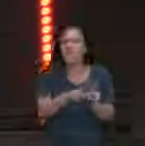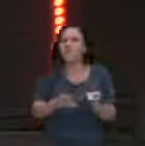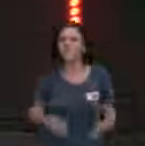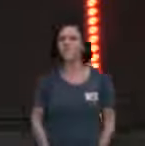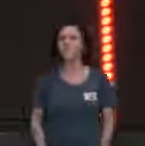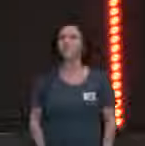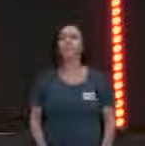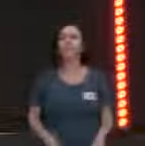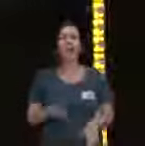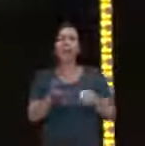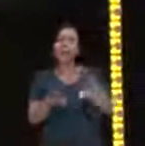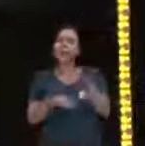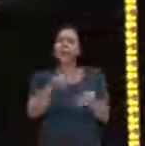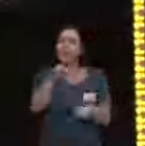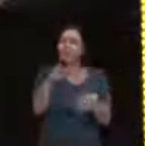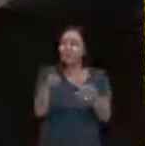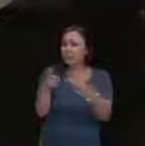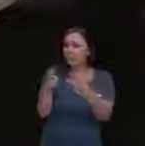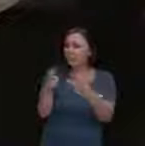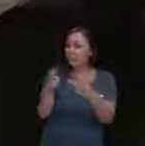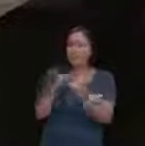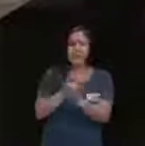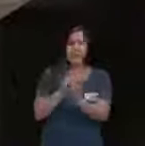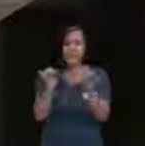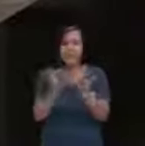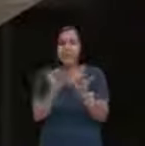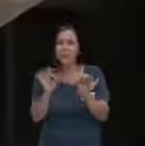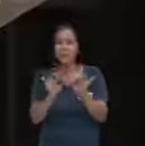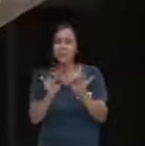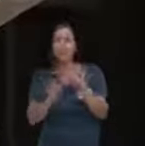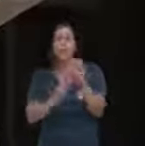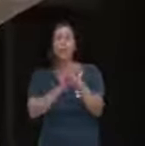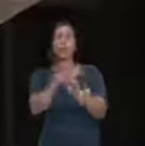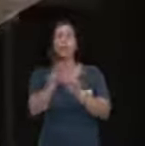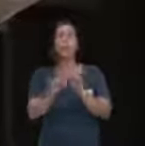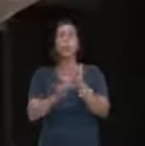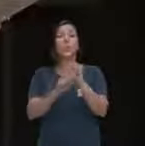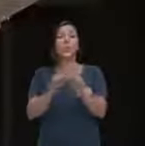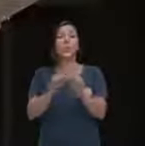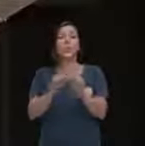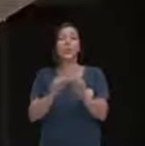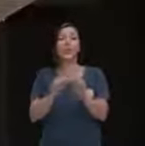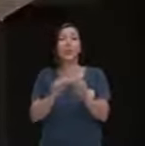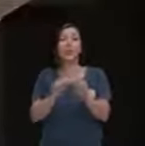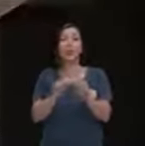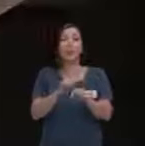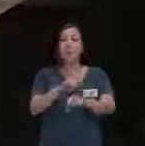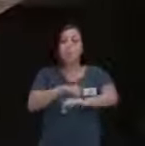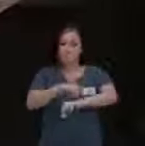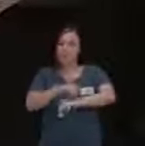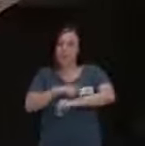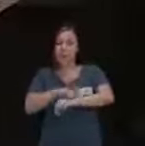você não perceba que uma das maiores invenções da história é o vaso sanitário